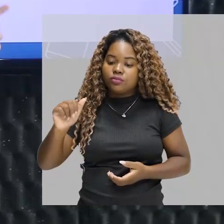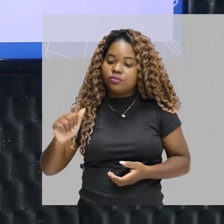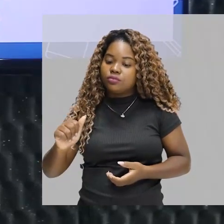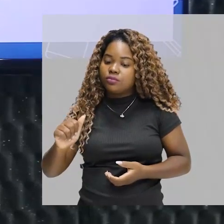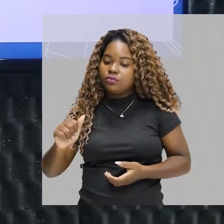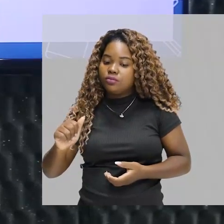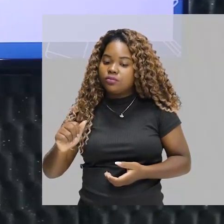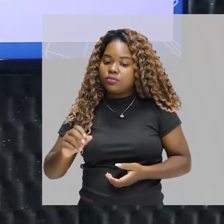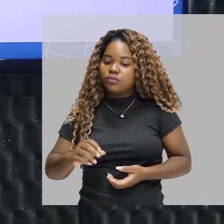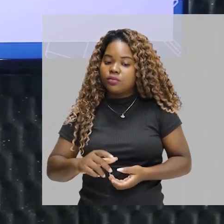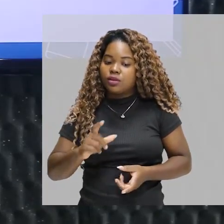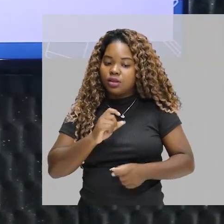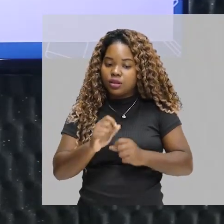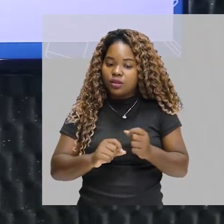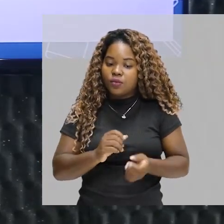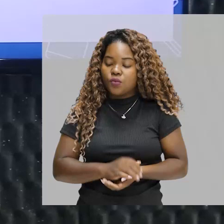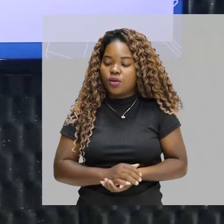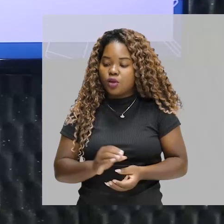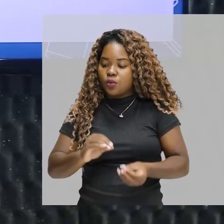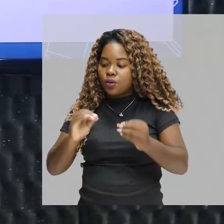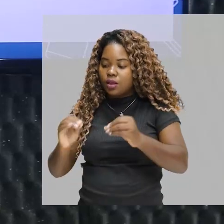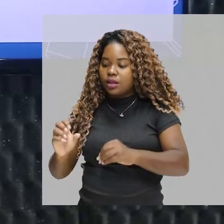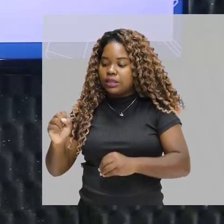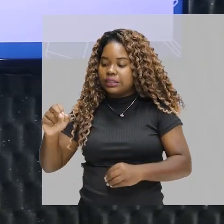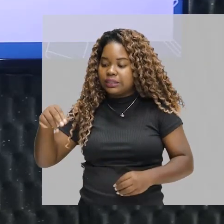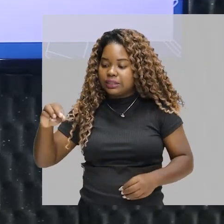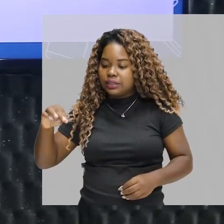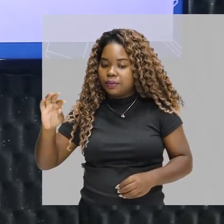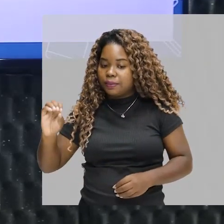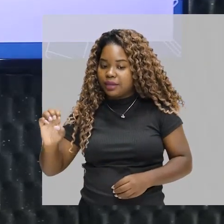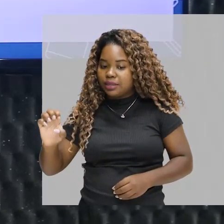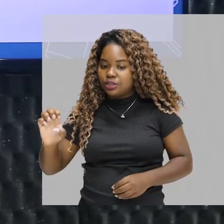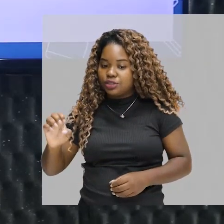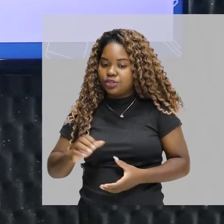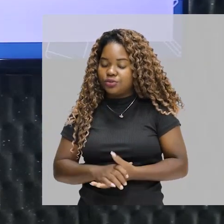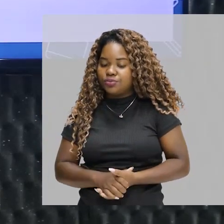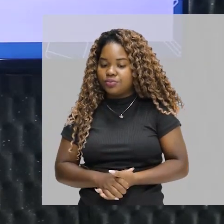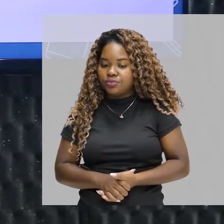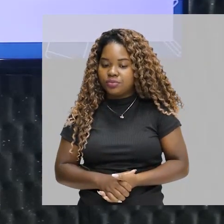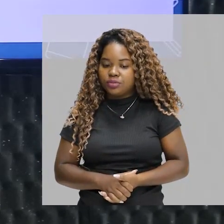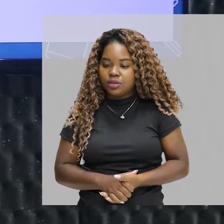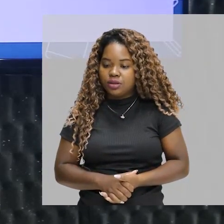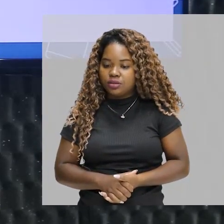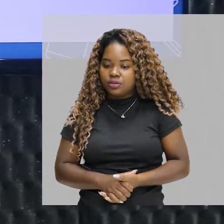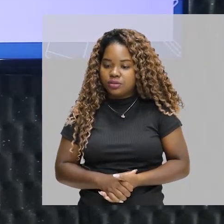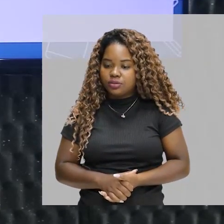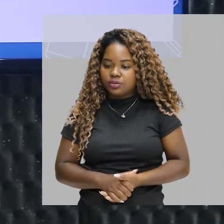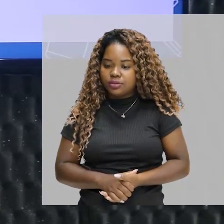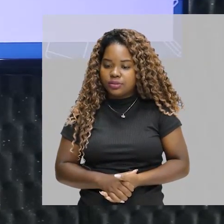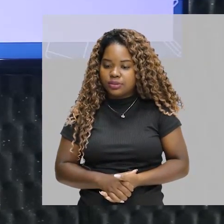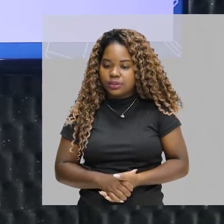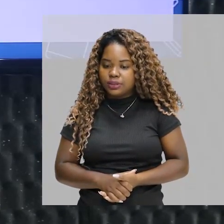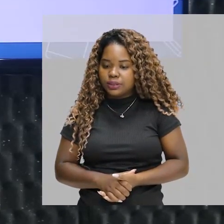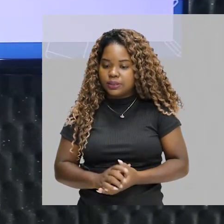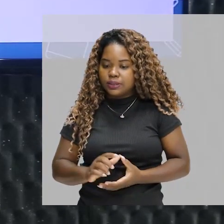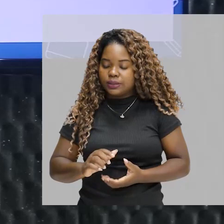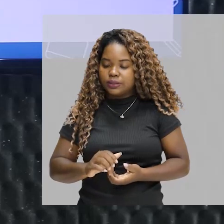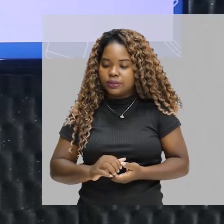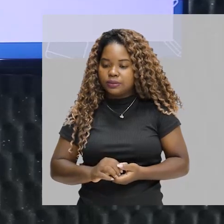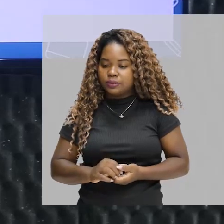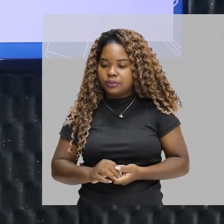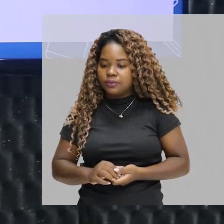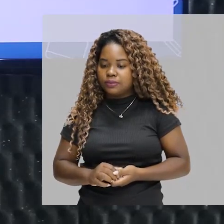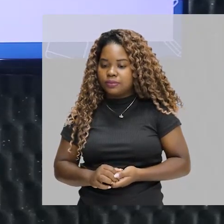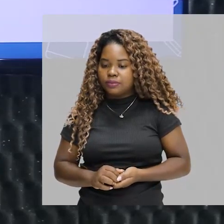Ela plantara sementes que tinha na mão, tá? Nas outras, tá? Mas